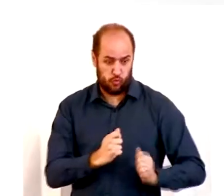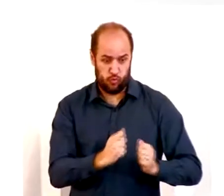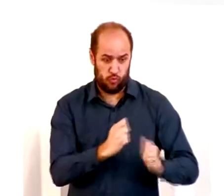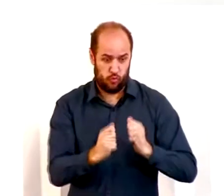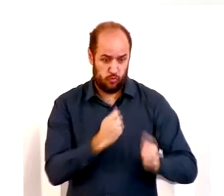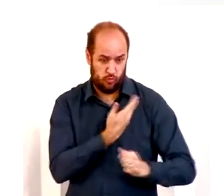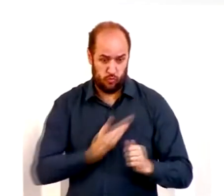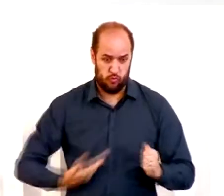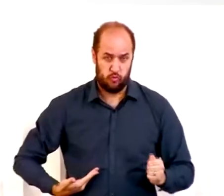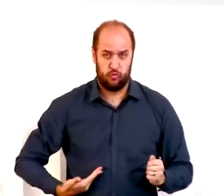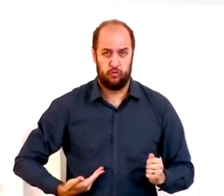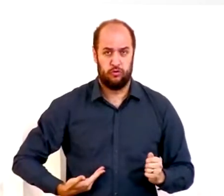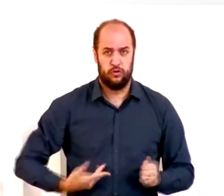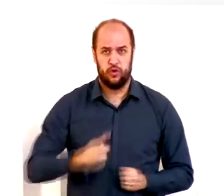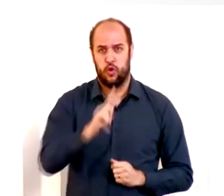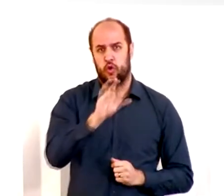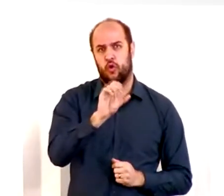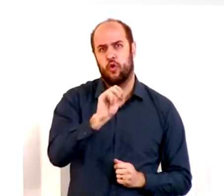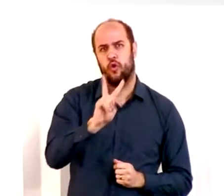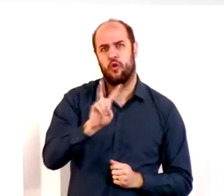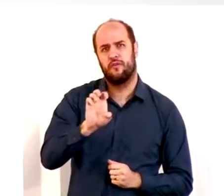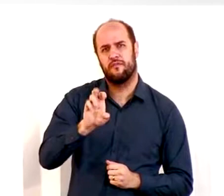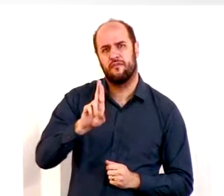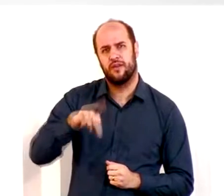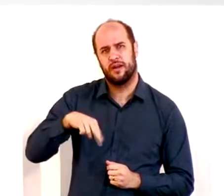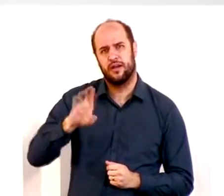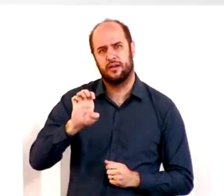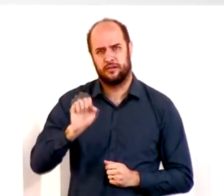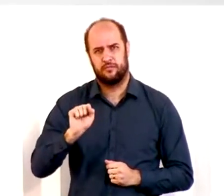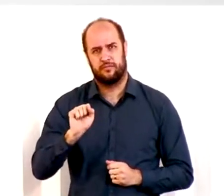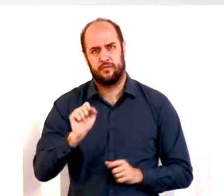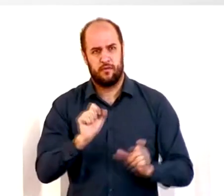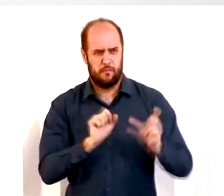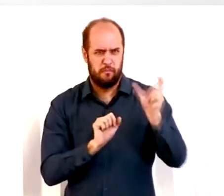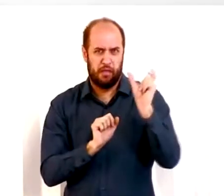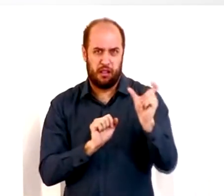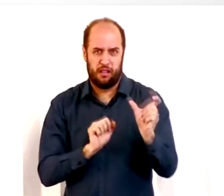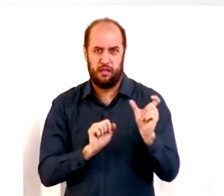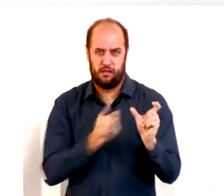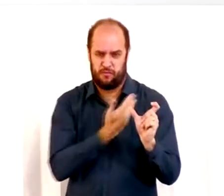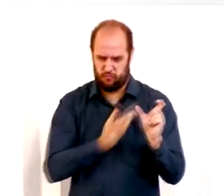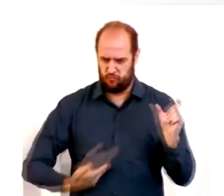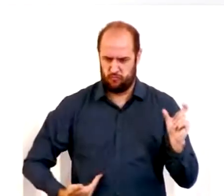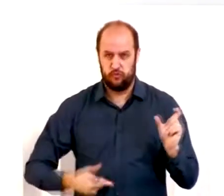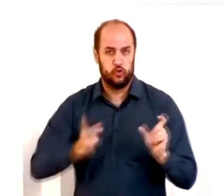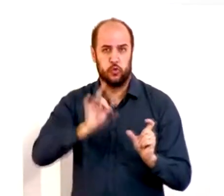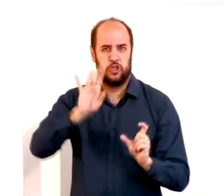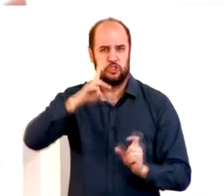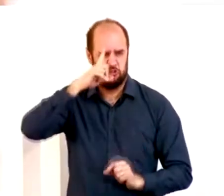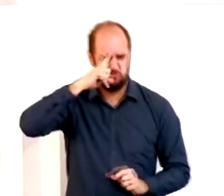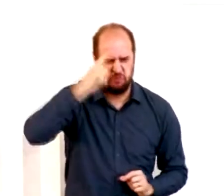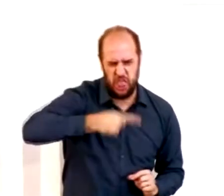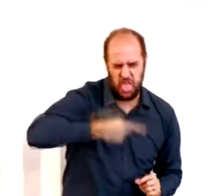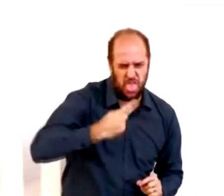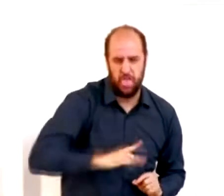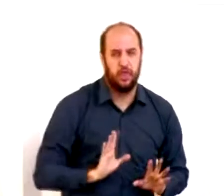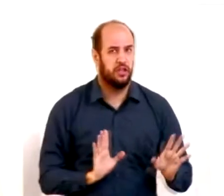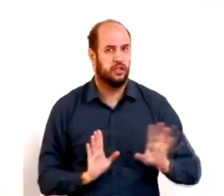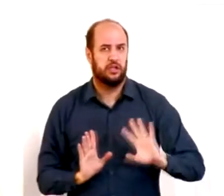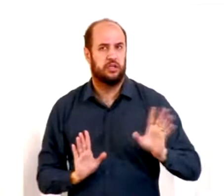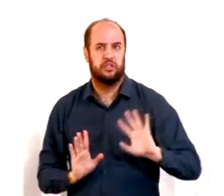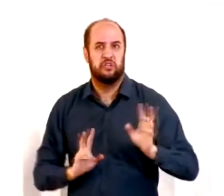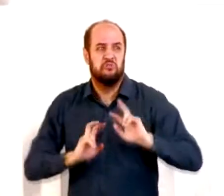E que governe, e aí eu fui pesquisar o termo governe, não é alguém que manda e desmanda, não é alguém que